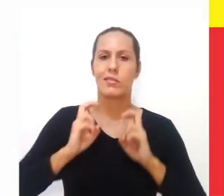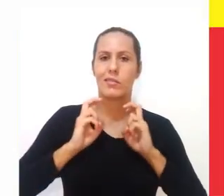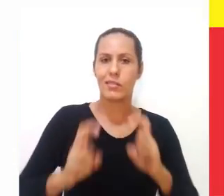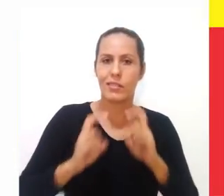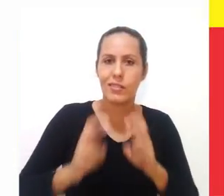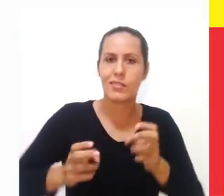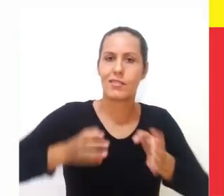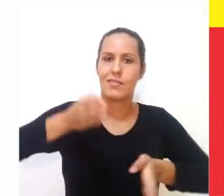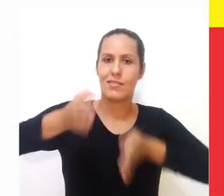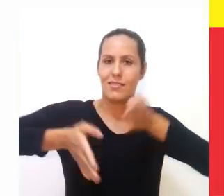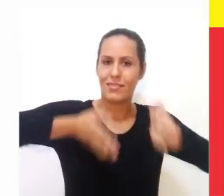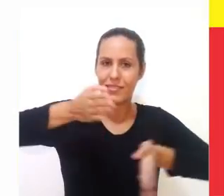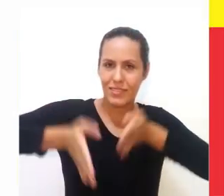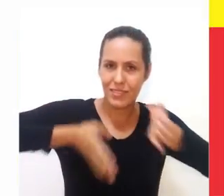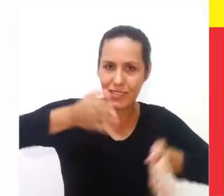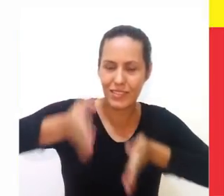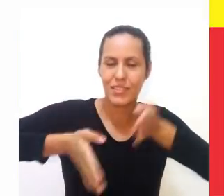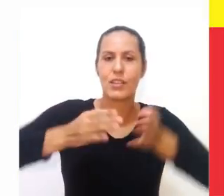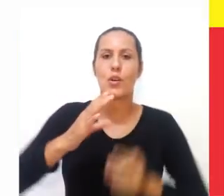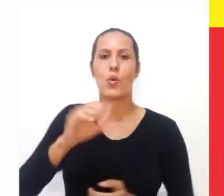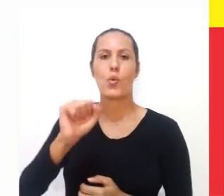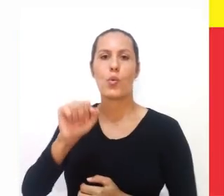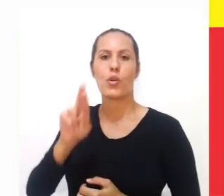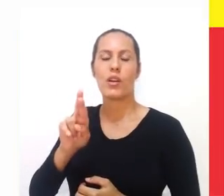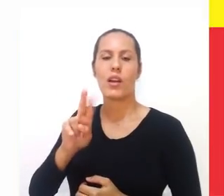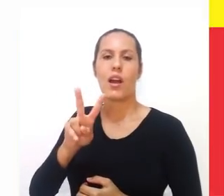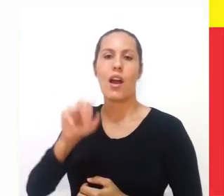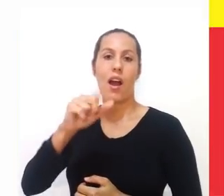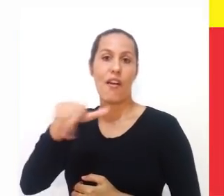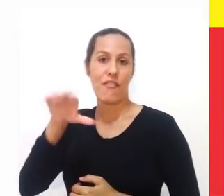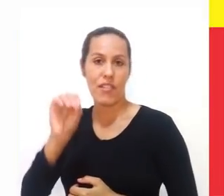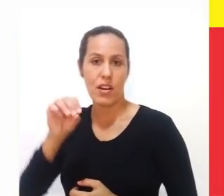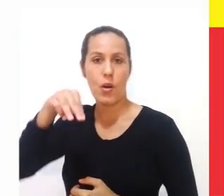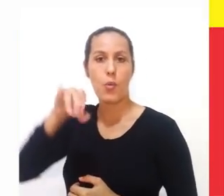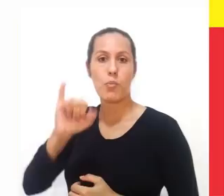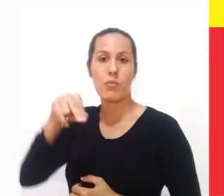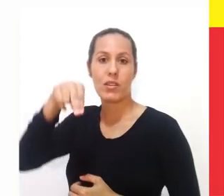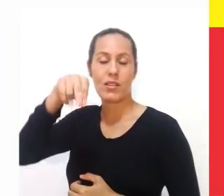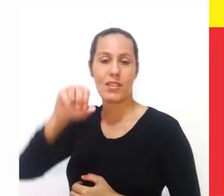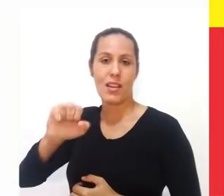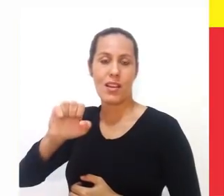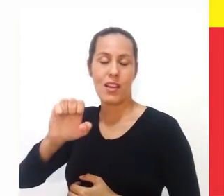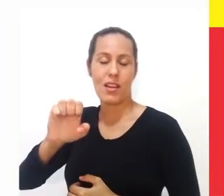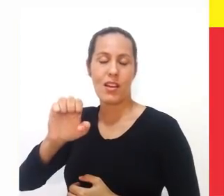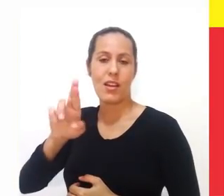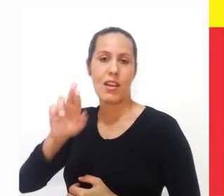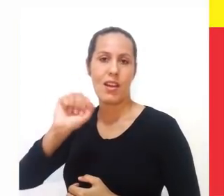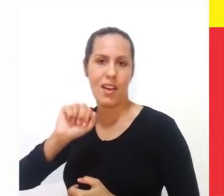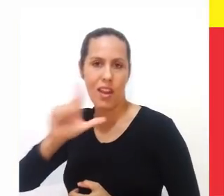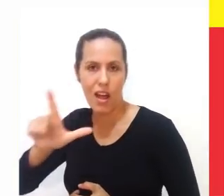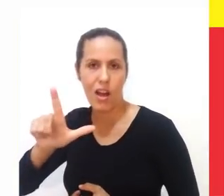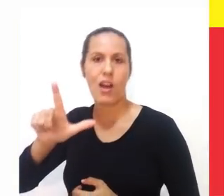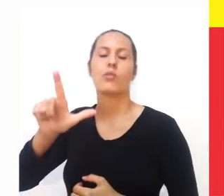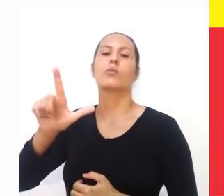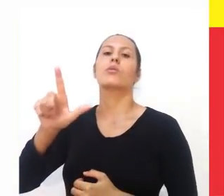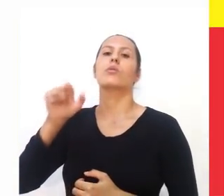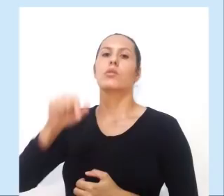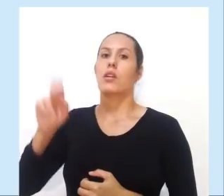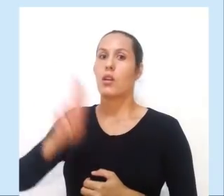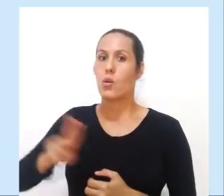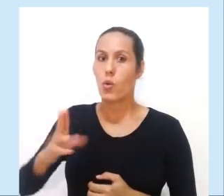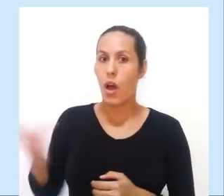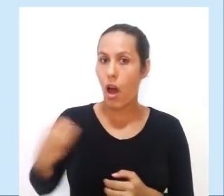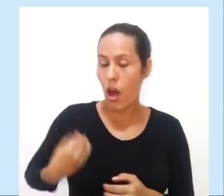anteriormente, nos séculos anteriores, né? Aí o carvão mineral, né? no transporte de trens, locomotivas, foi